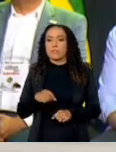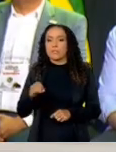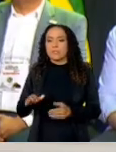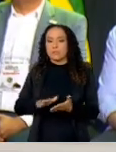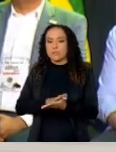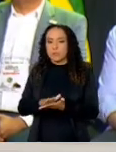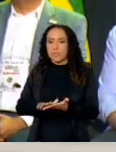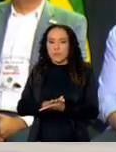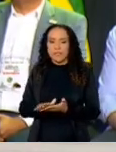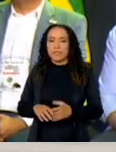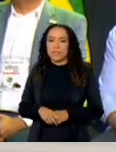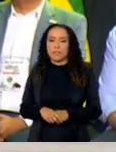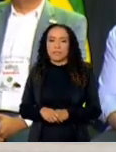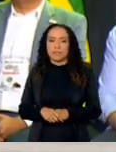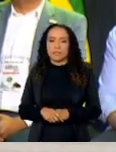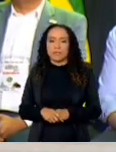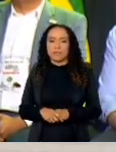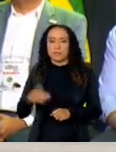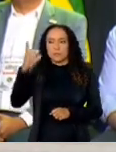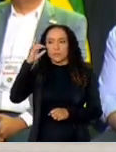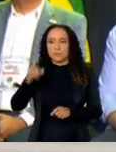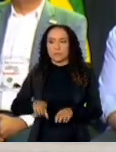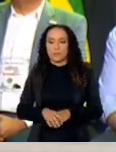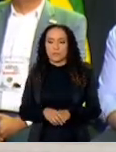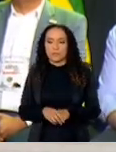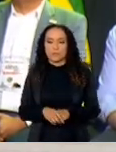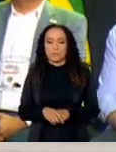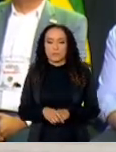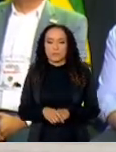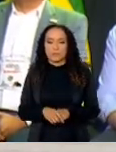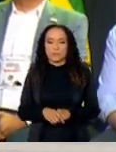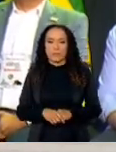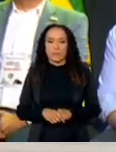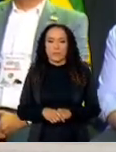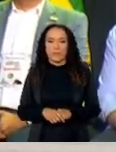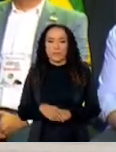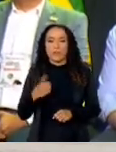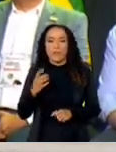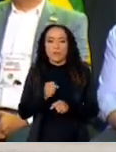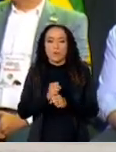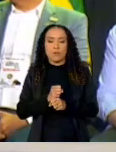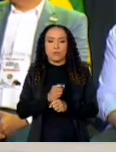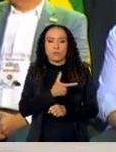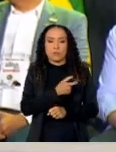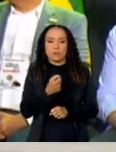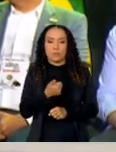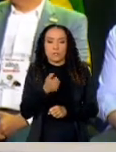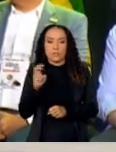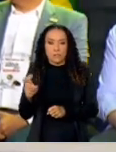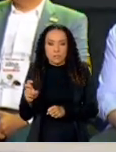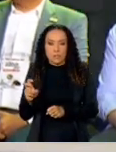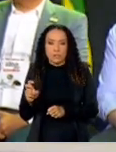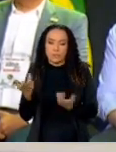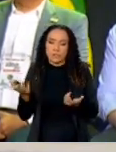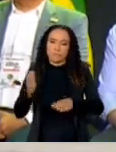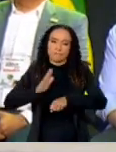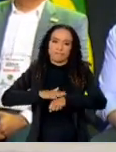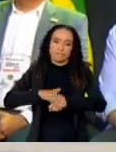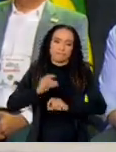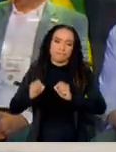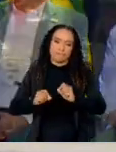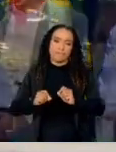presidência e sem a presidenta Dilma. Na verdade, só aquele apenas o ano de 2015, que